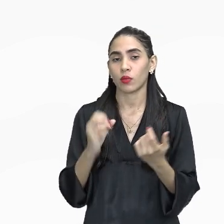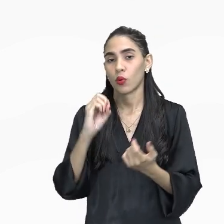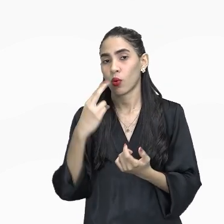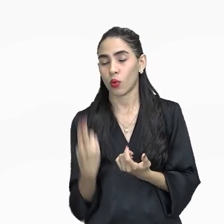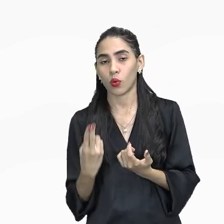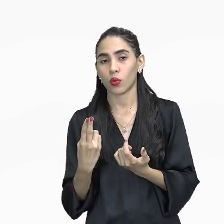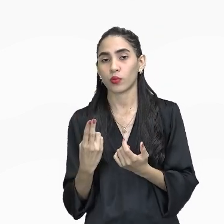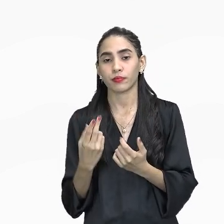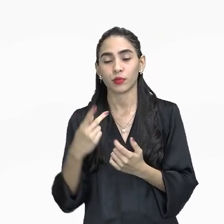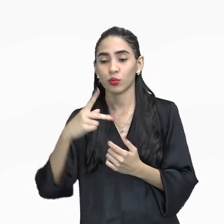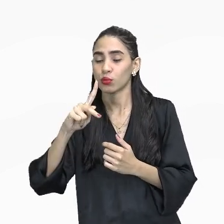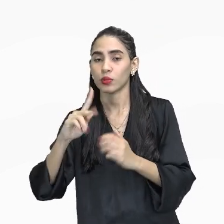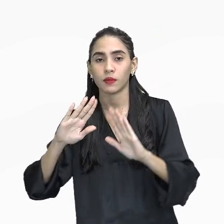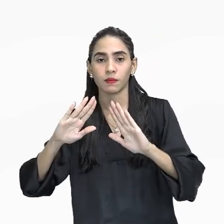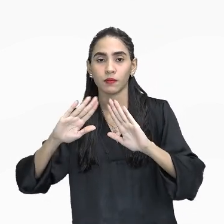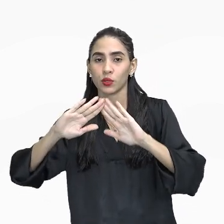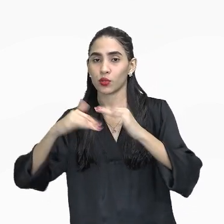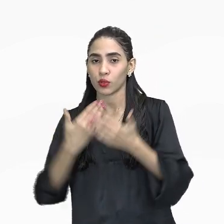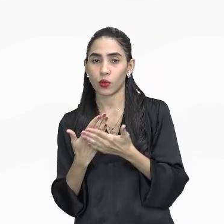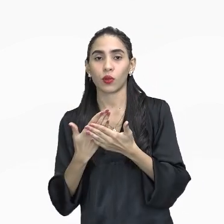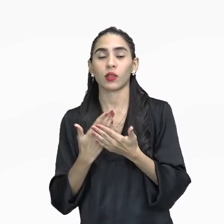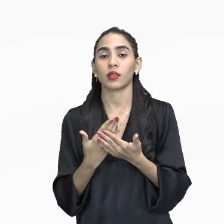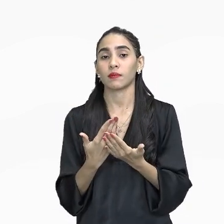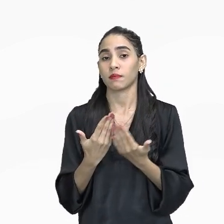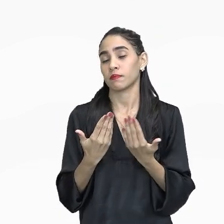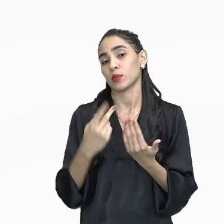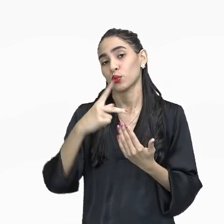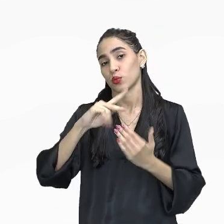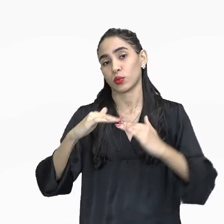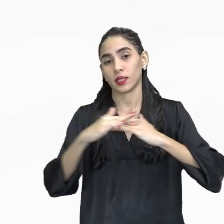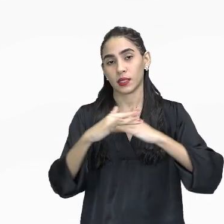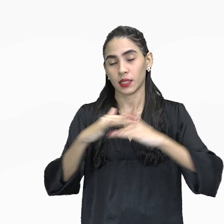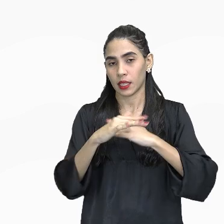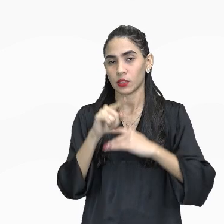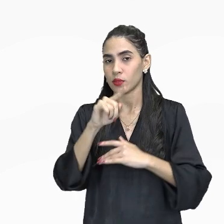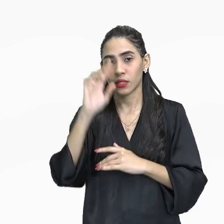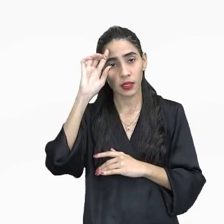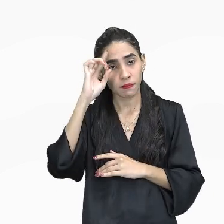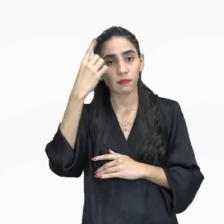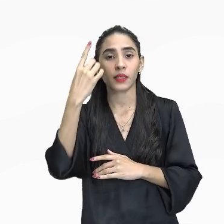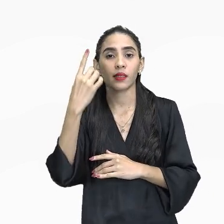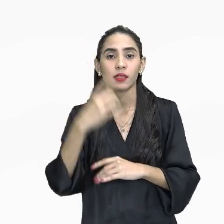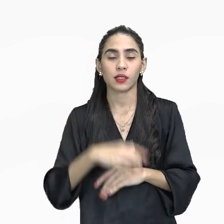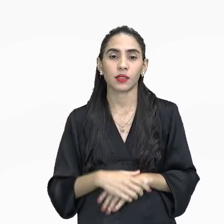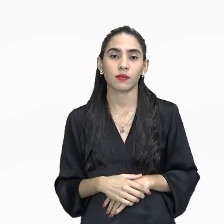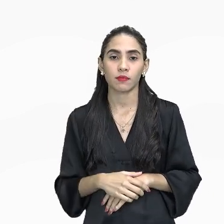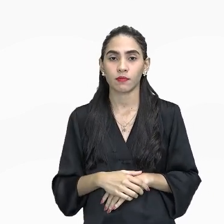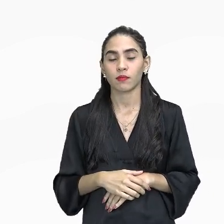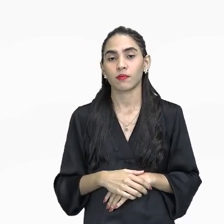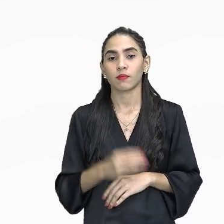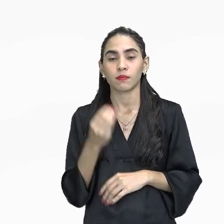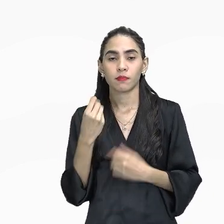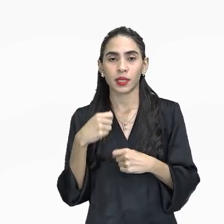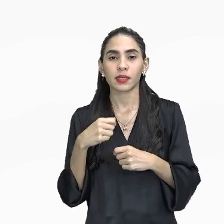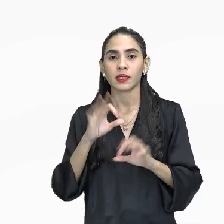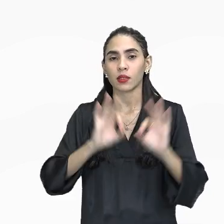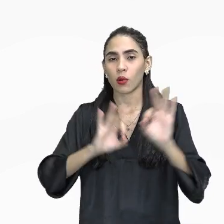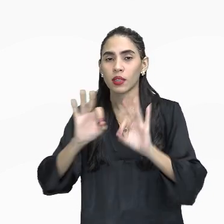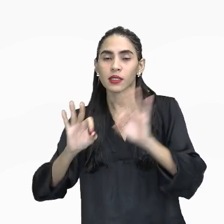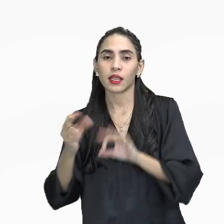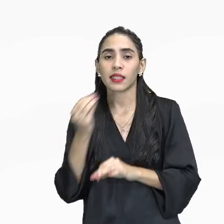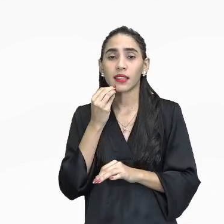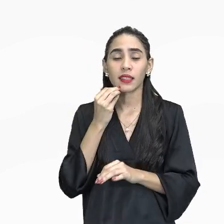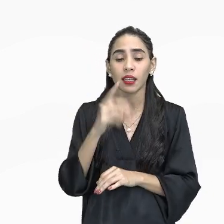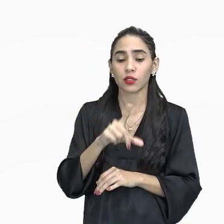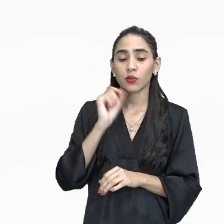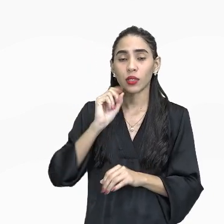só na sua escola, você decide na sua cidade, então você vai ter que estar aí e escolher essa amostra para poder fazer